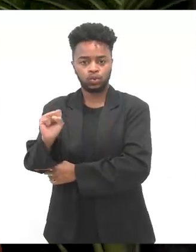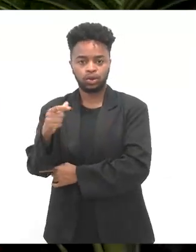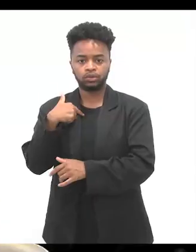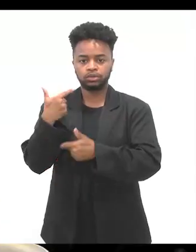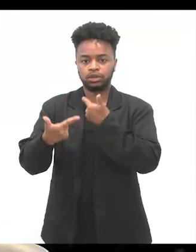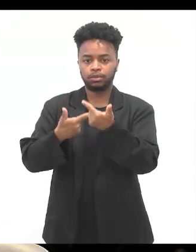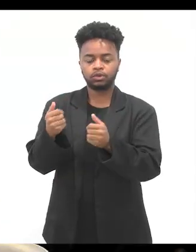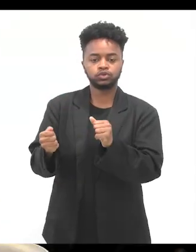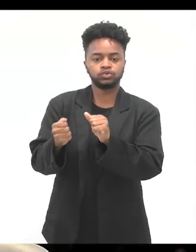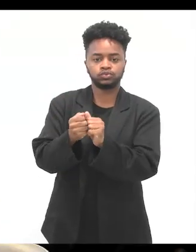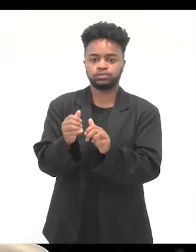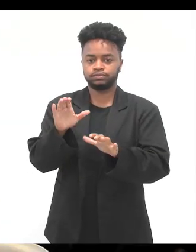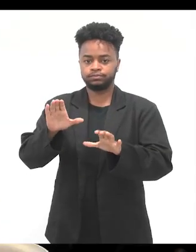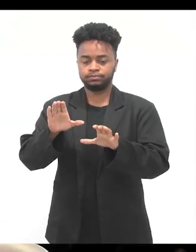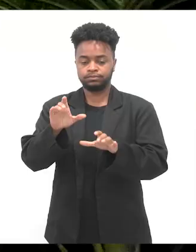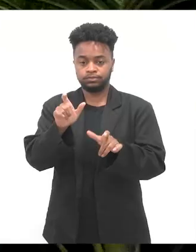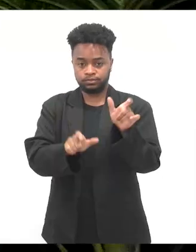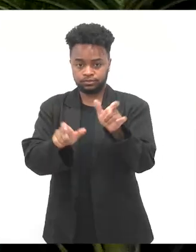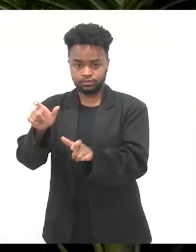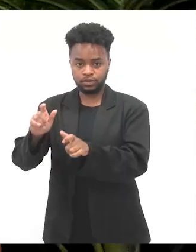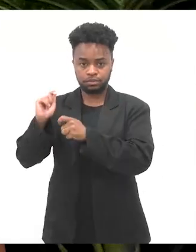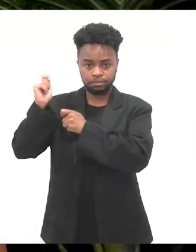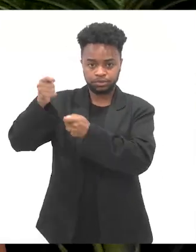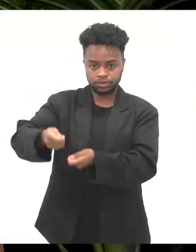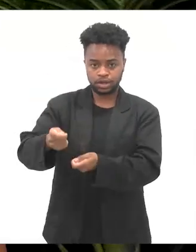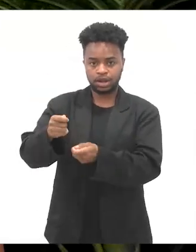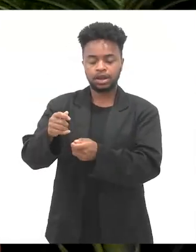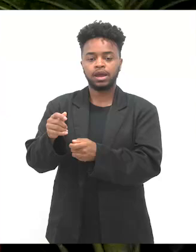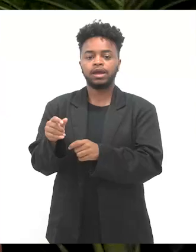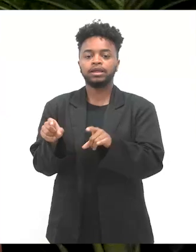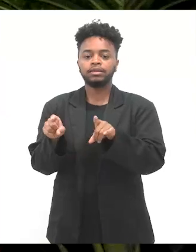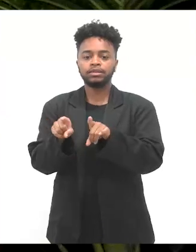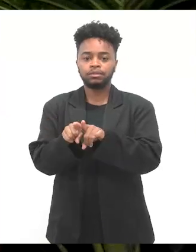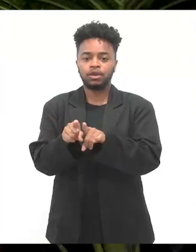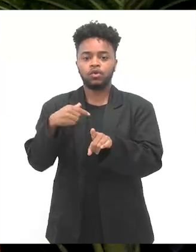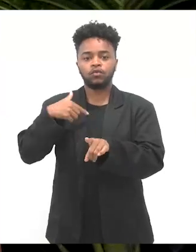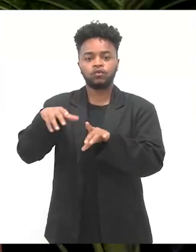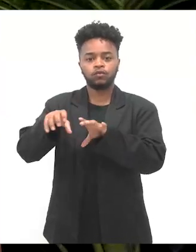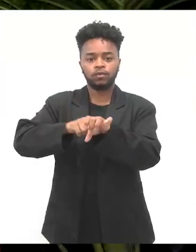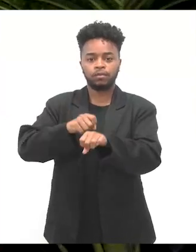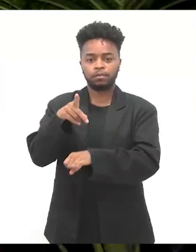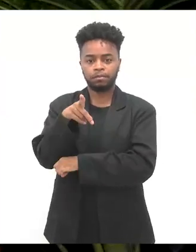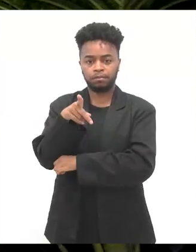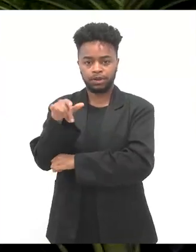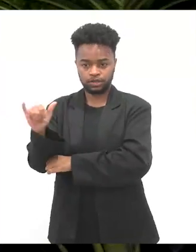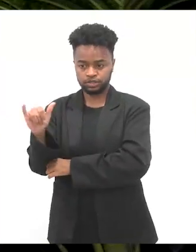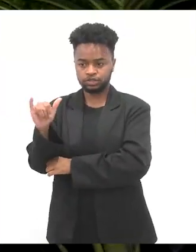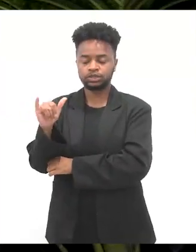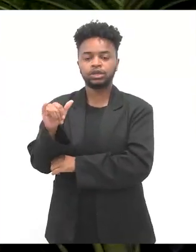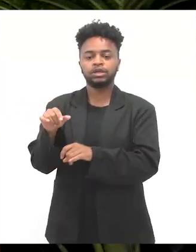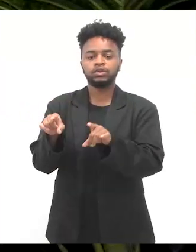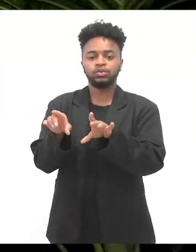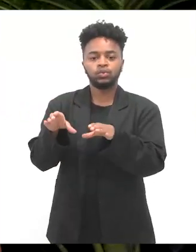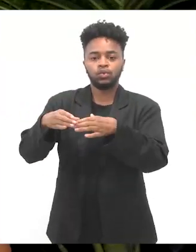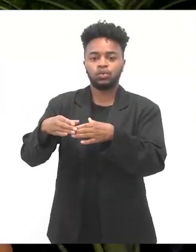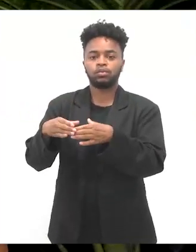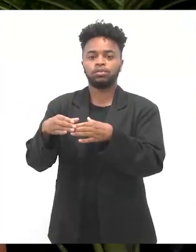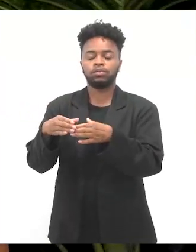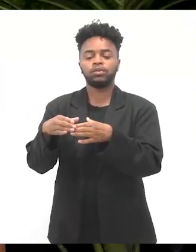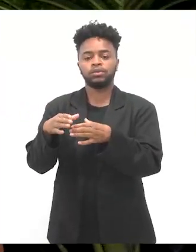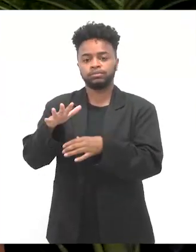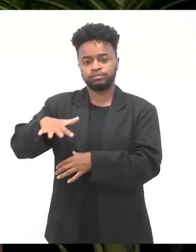artesanais. A minha graduação foi em Paraty, na Reserva Ecológica da Joatinga. Trabalhei um tempo lá com os